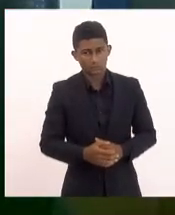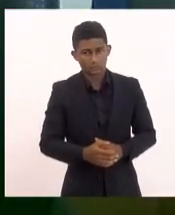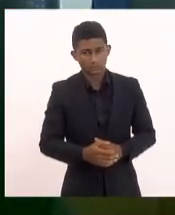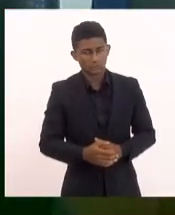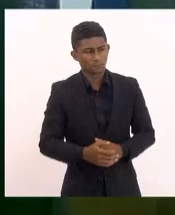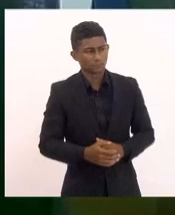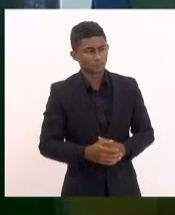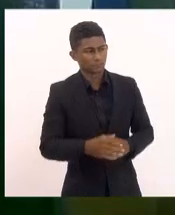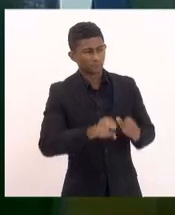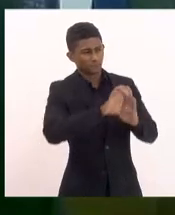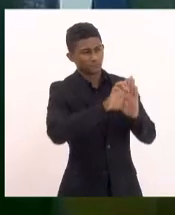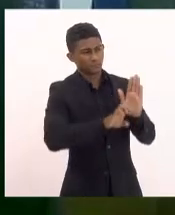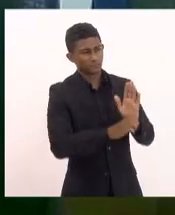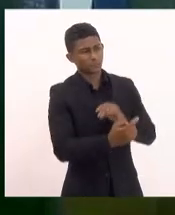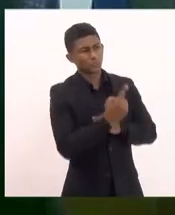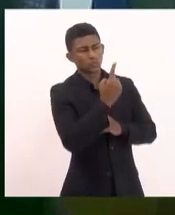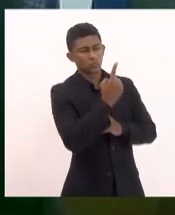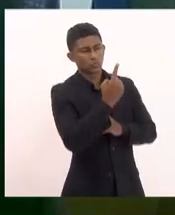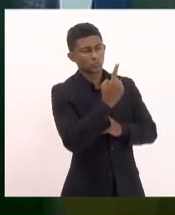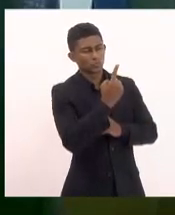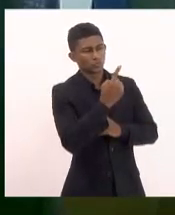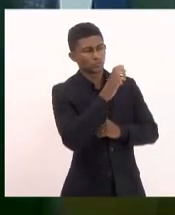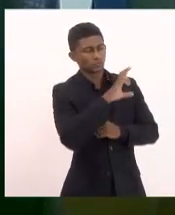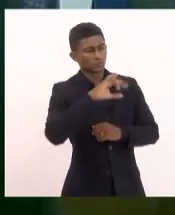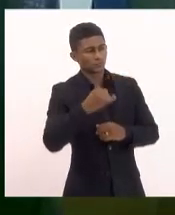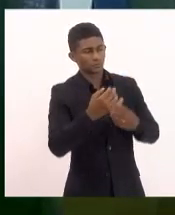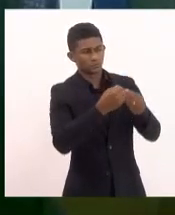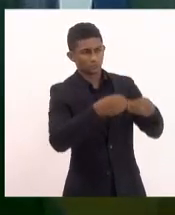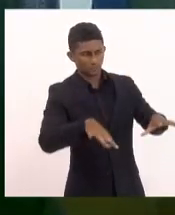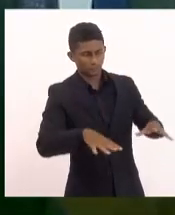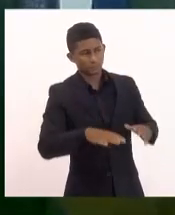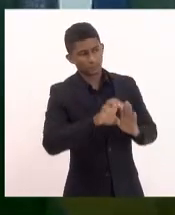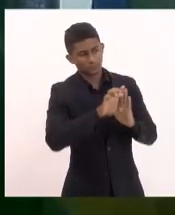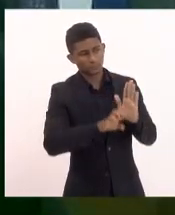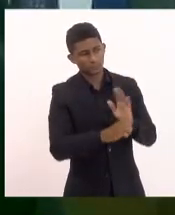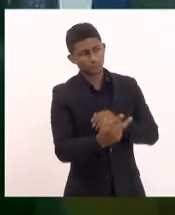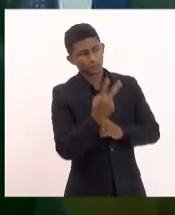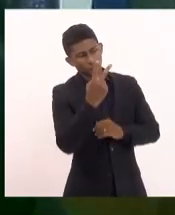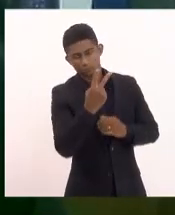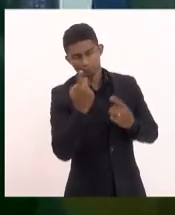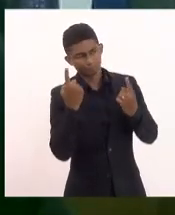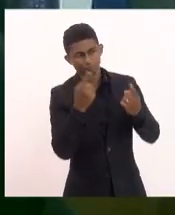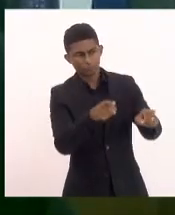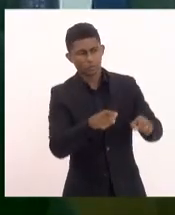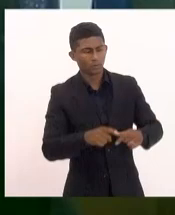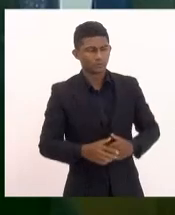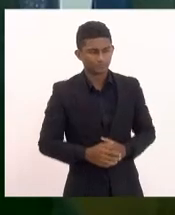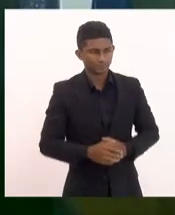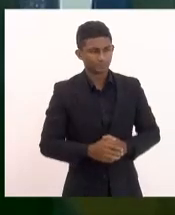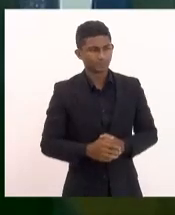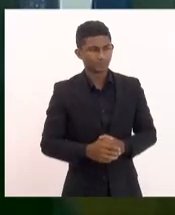prejudicabilidade da emenda 1 pela emenda da CCJ, contrário à emenda 2, concluindo por substitutivo